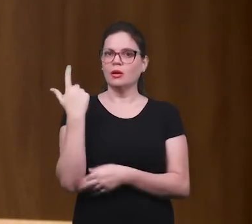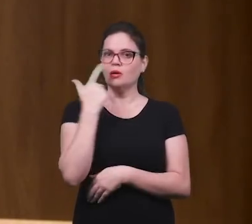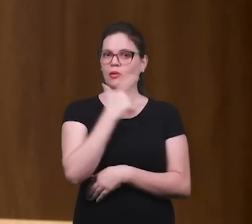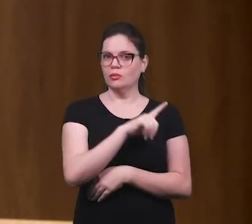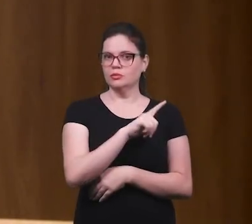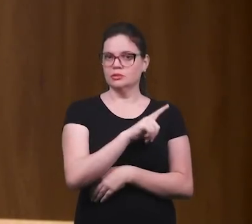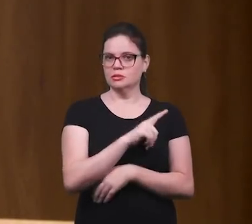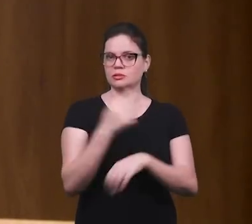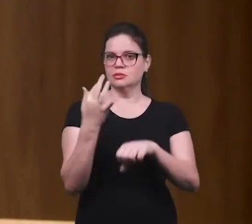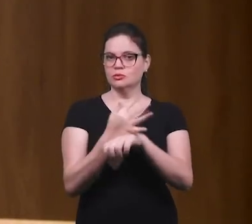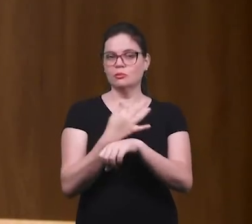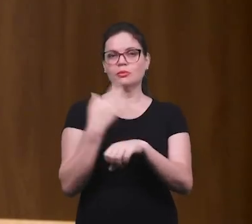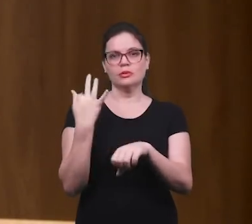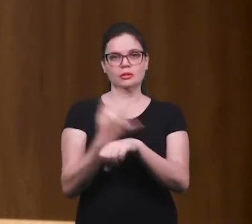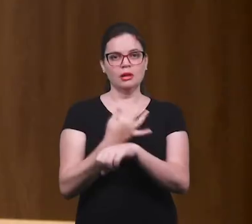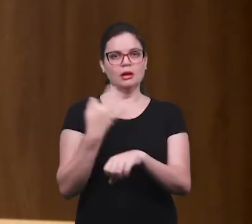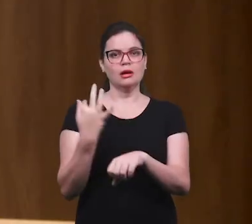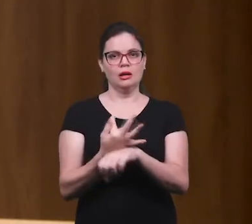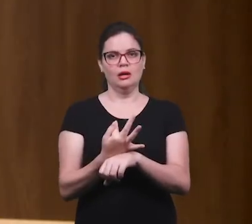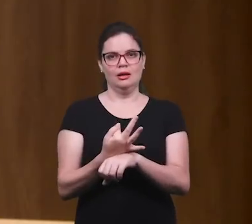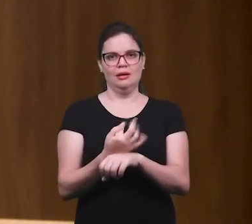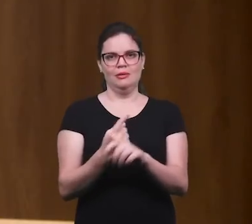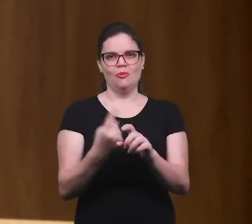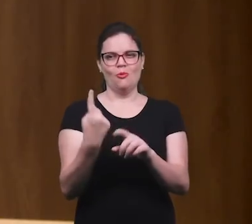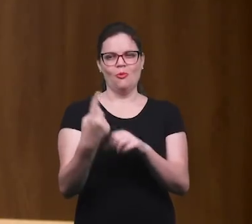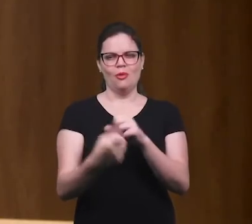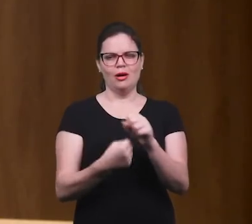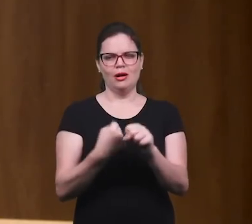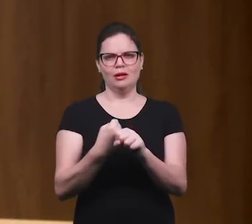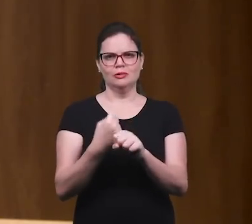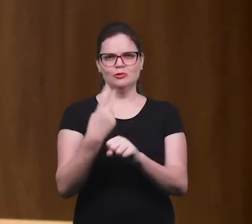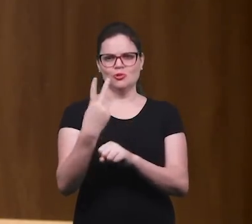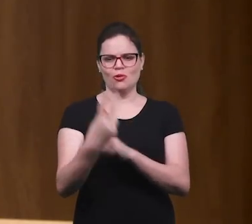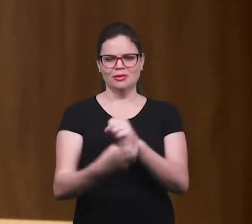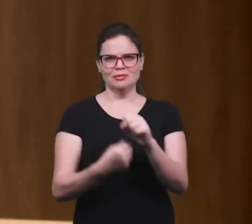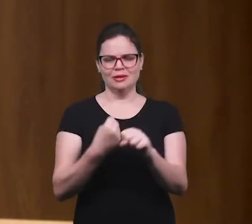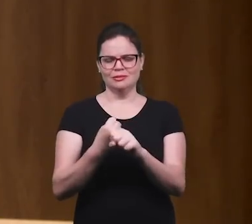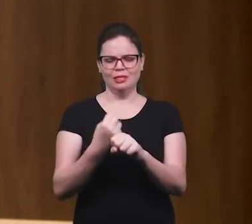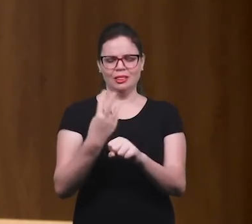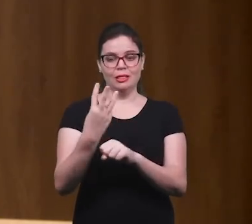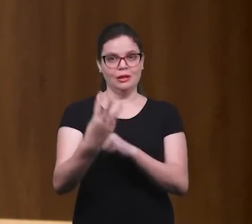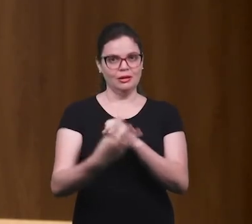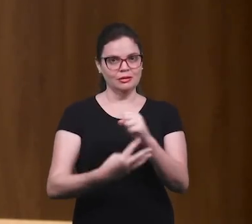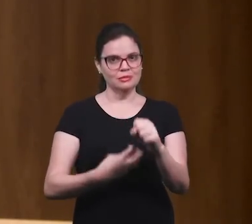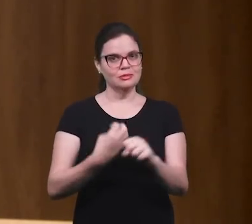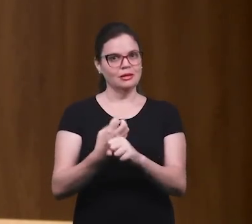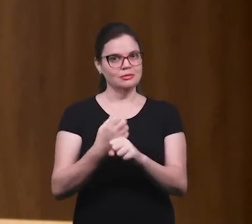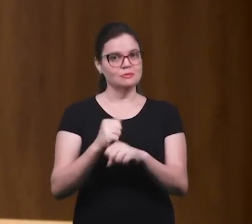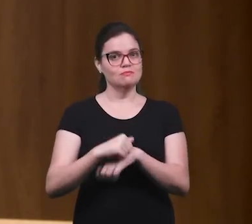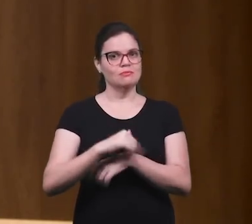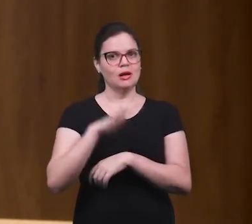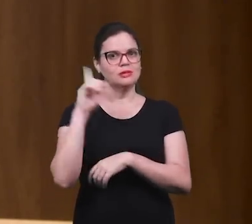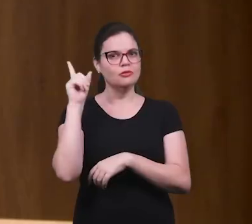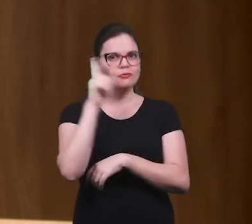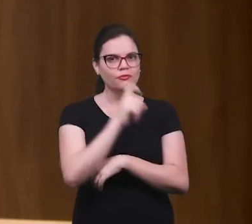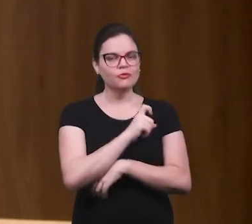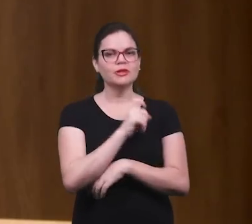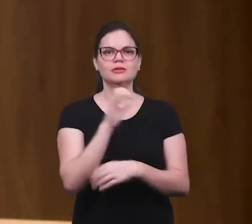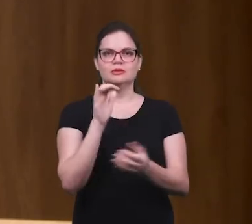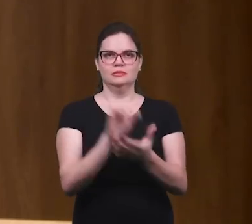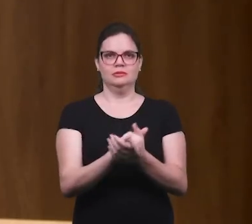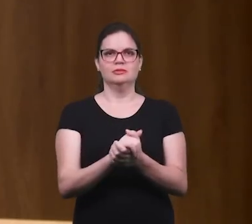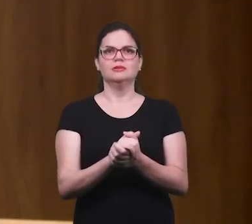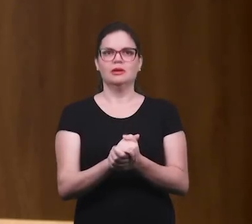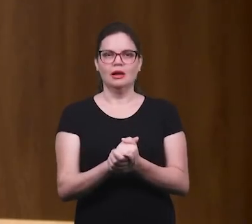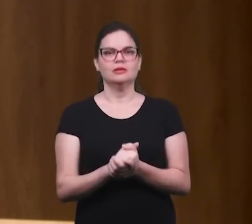vencer. Né? Vencer aqueles primeiros anos. Acho que aqueles primeiros anos são, às vezes, tem um